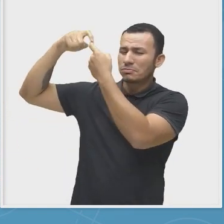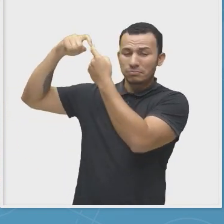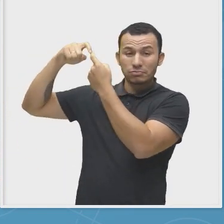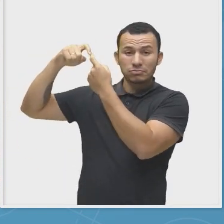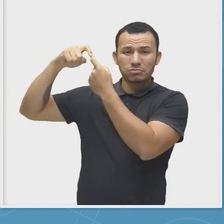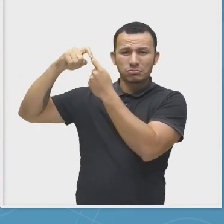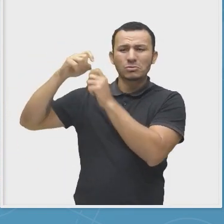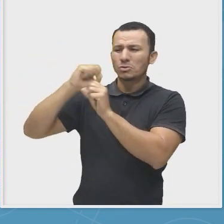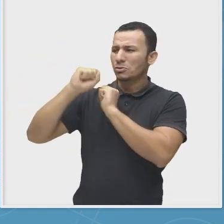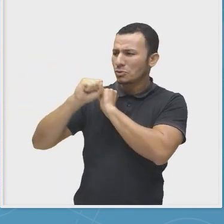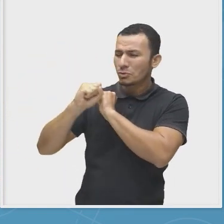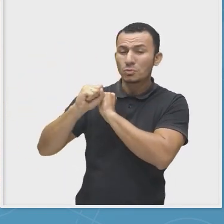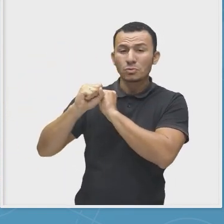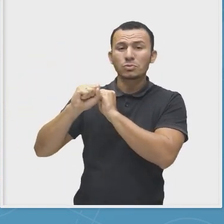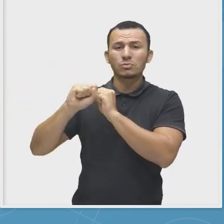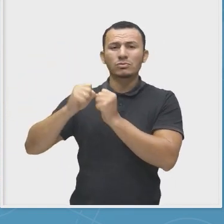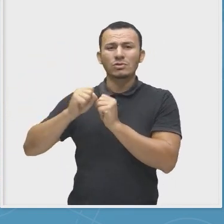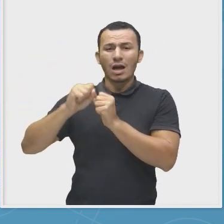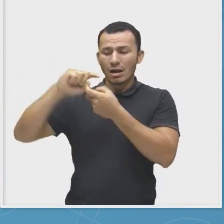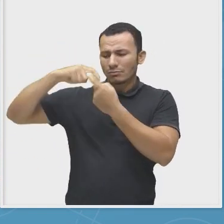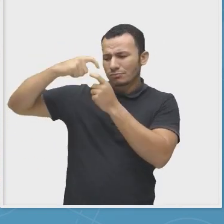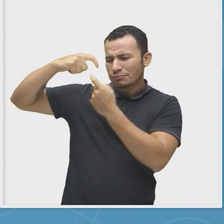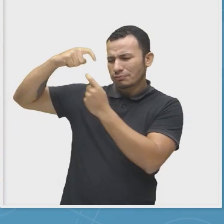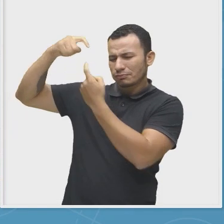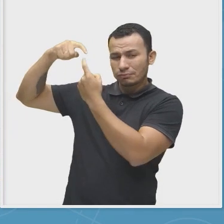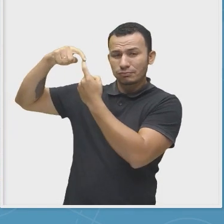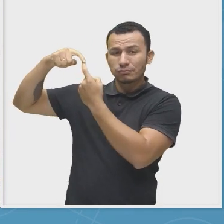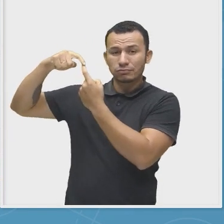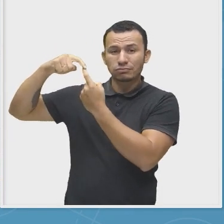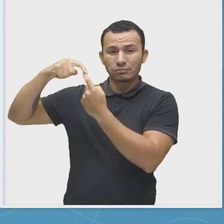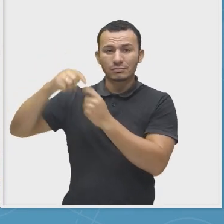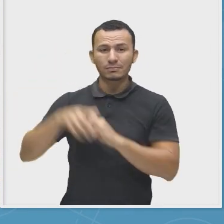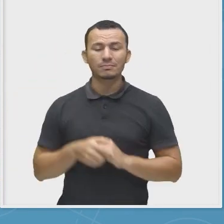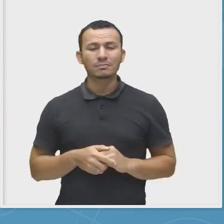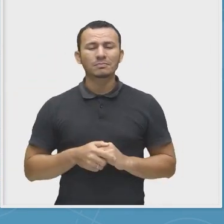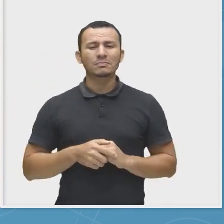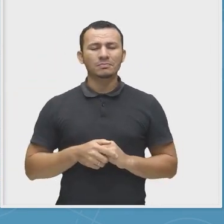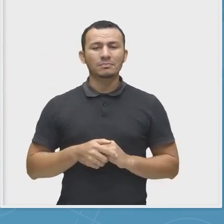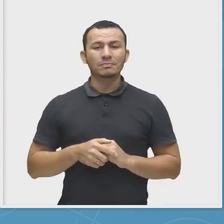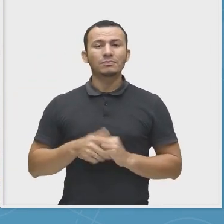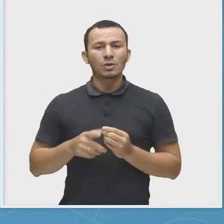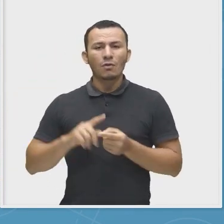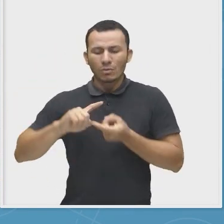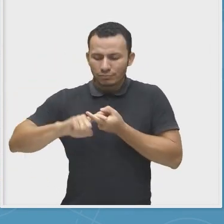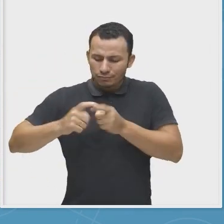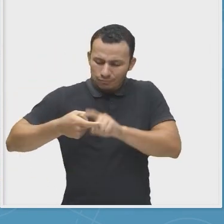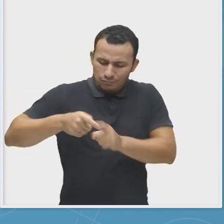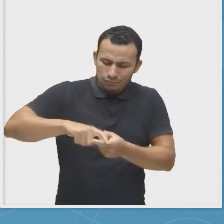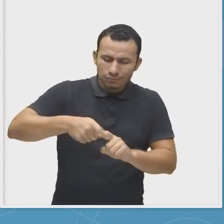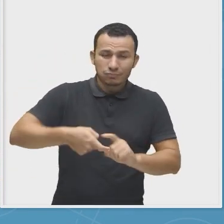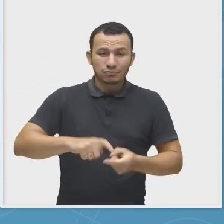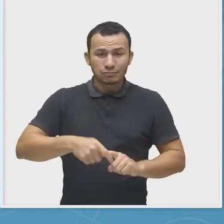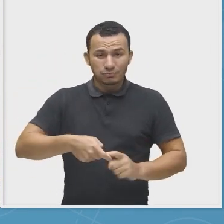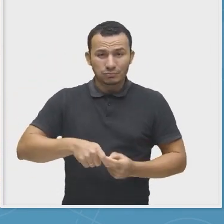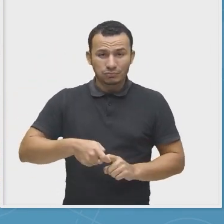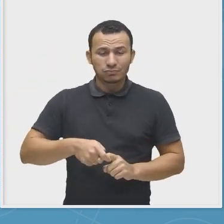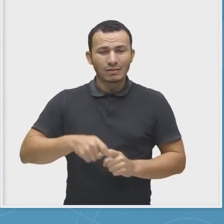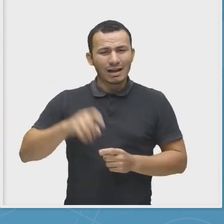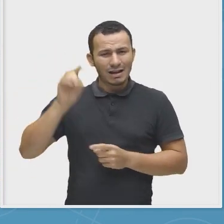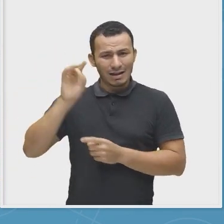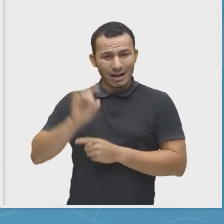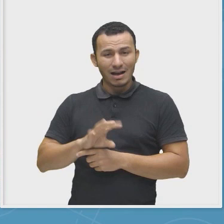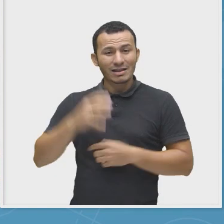emendaram-nos bem, amarraram a corda assim feita à cintura de cada macaco. Cada um deles,